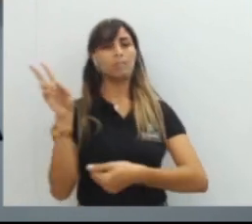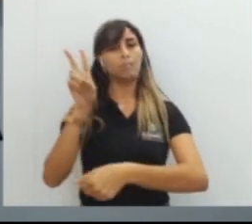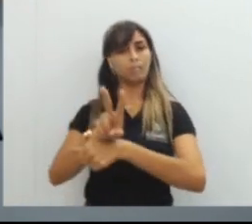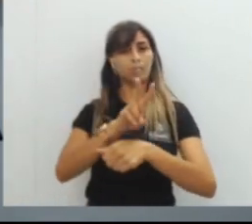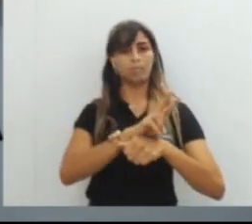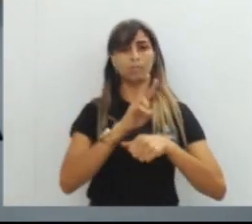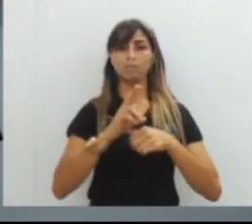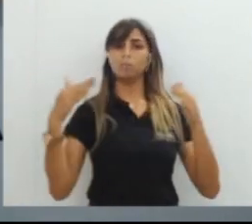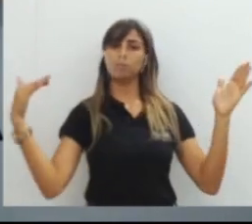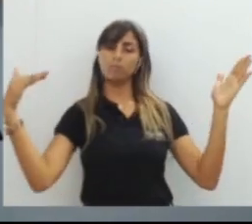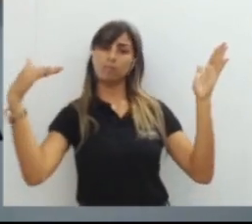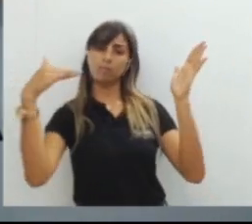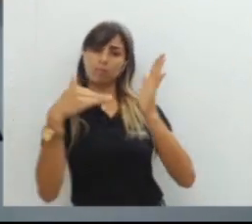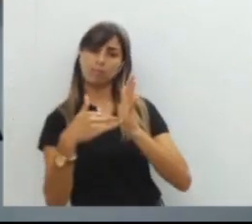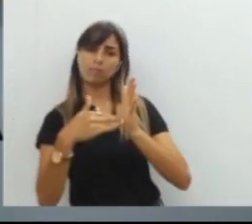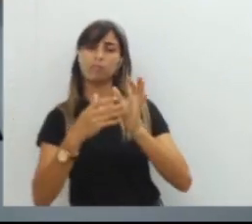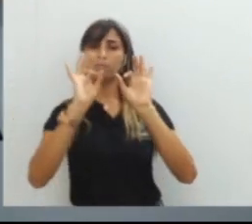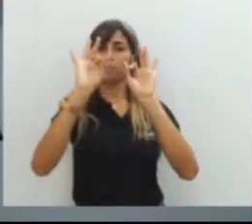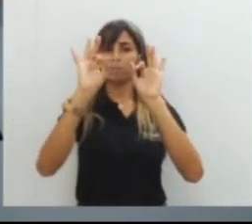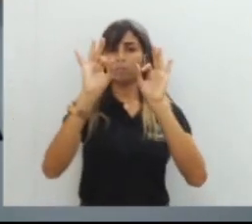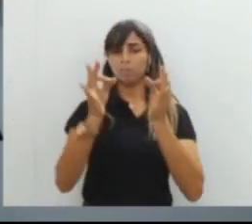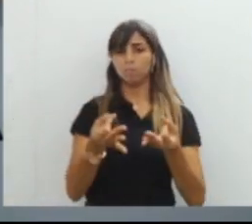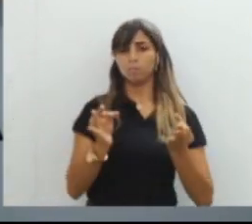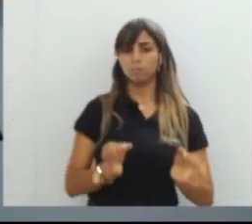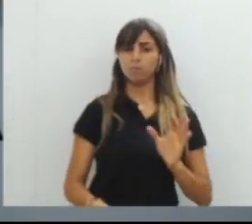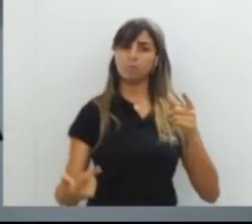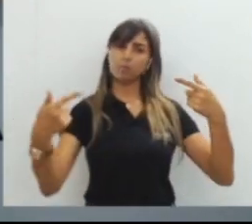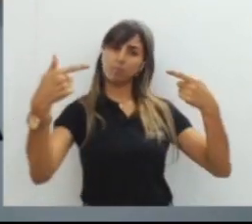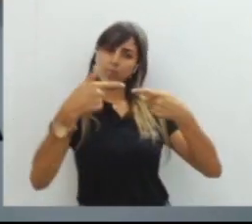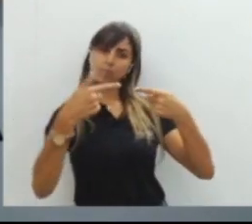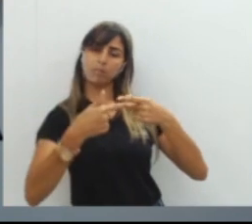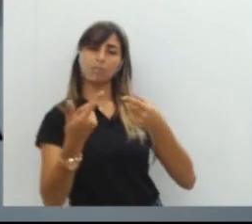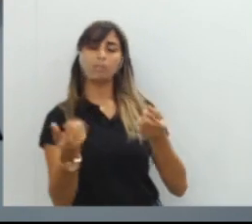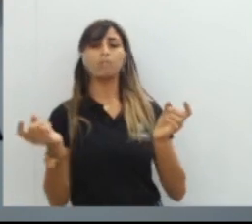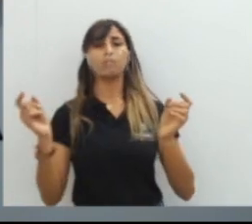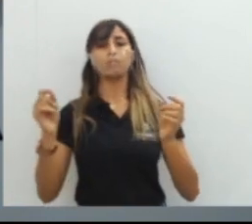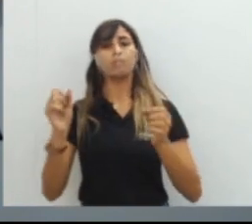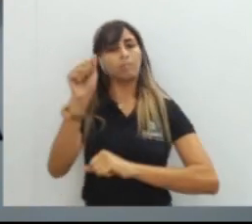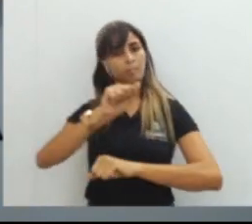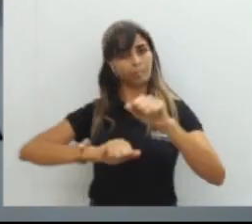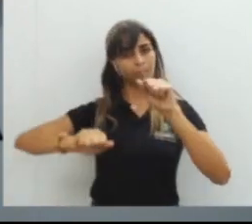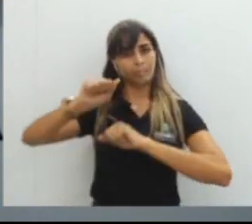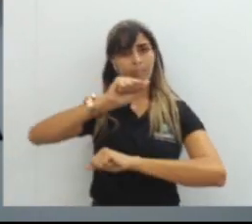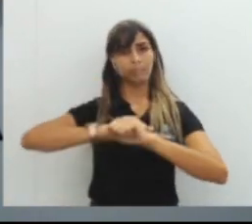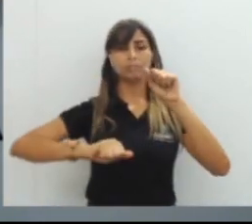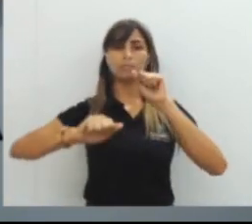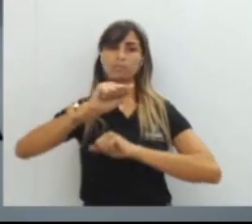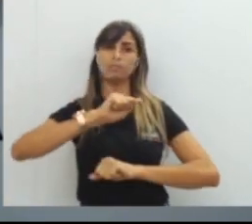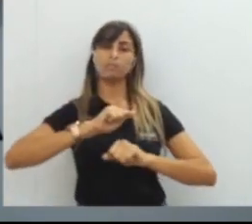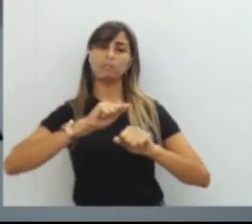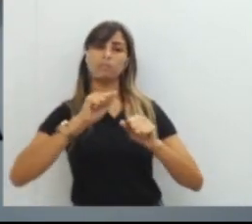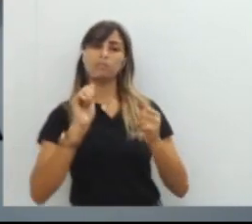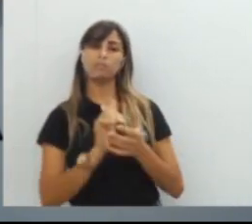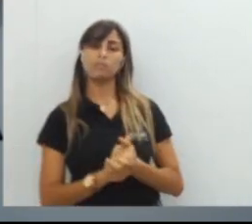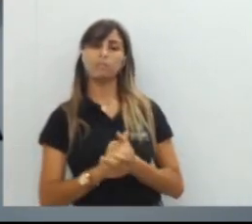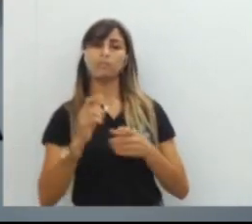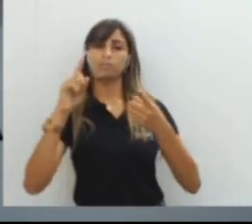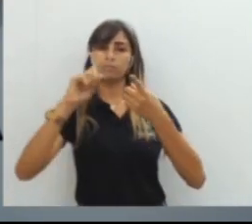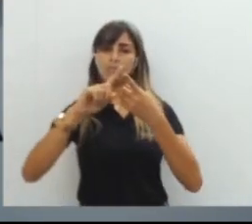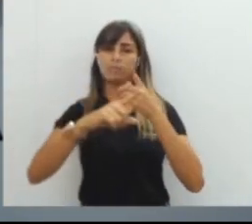e limites definidos, sob regime especial de administração, ao qual se